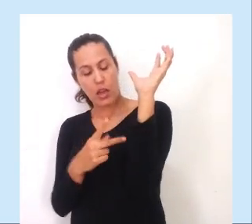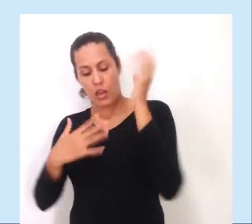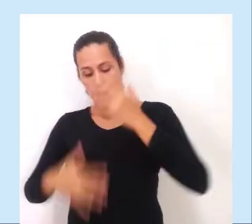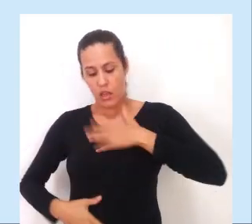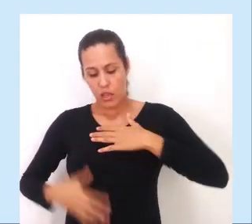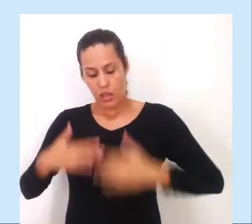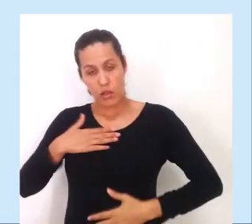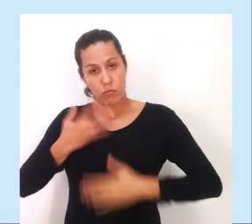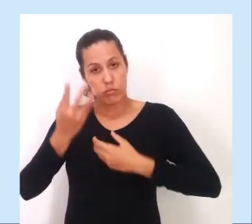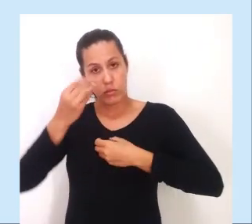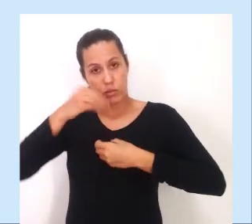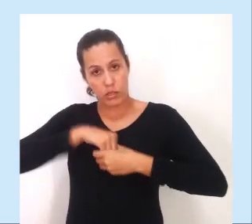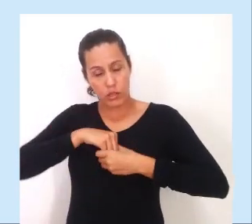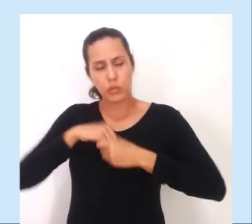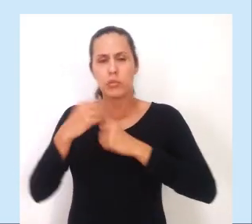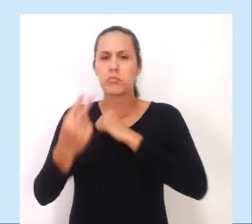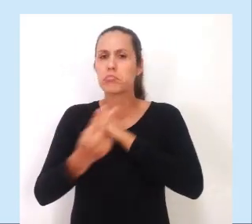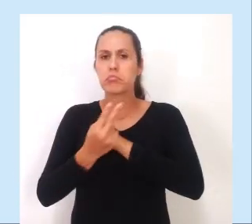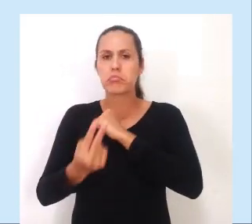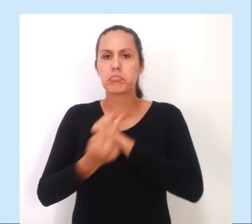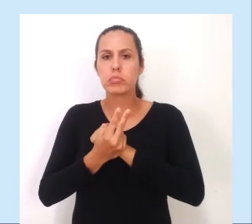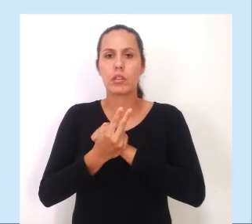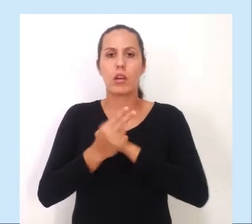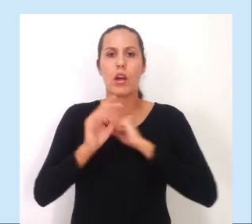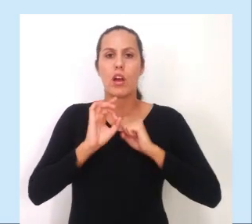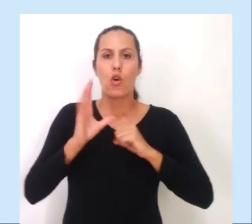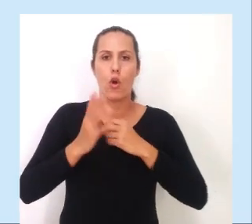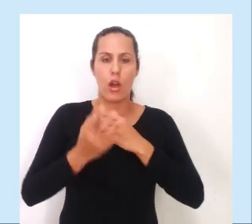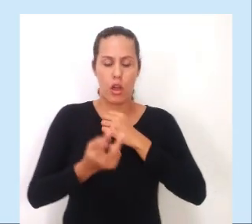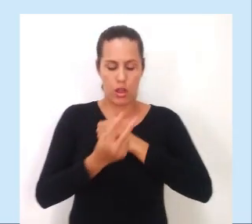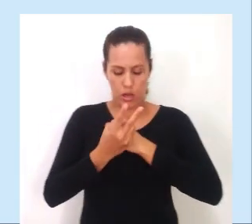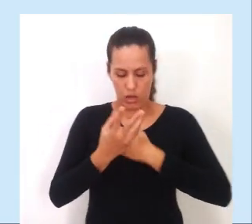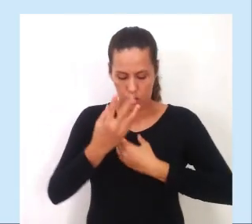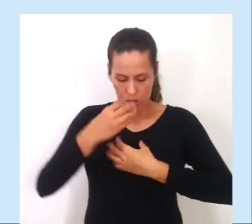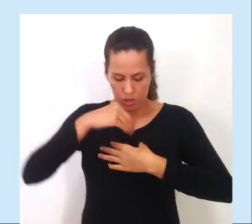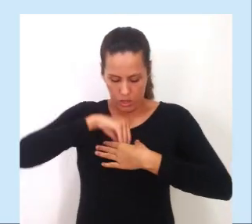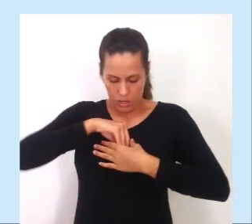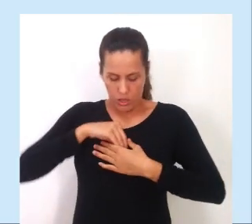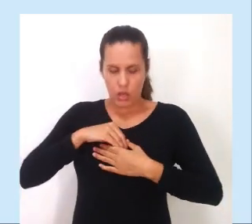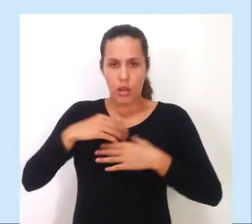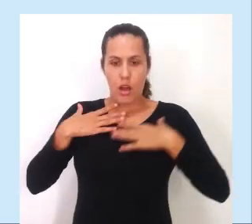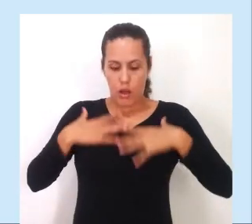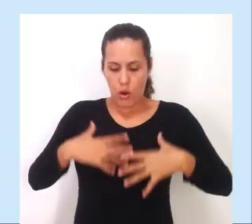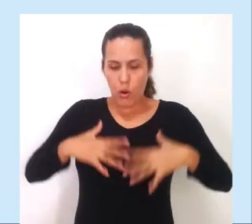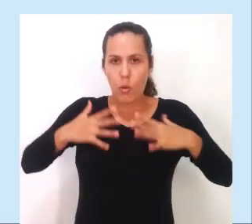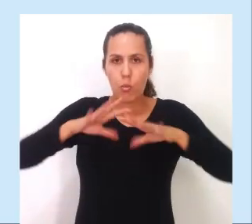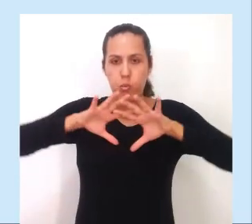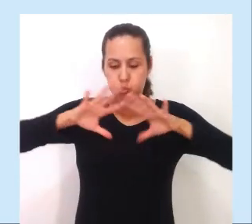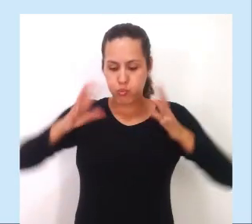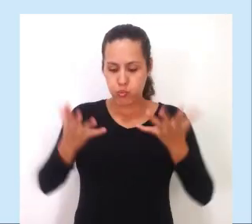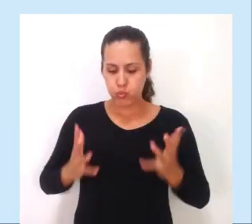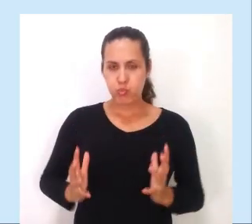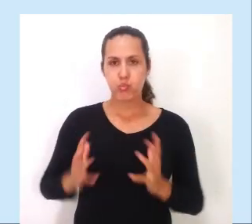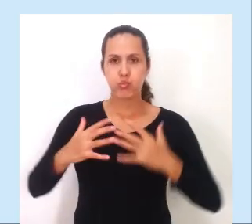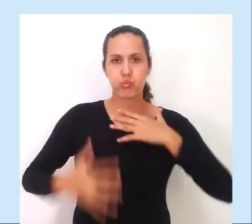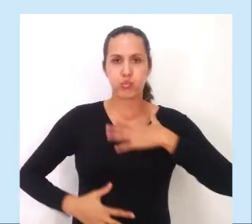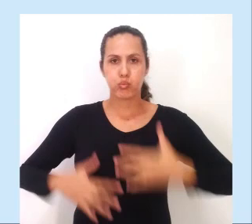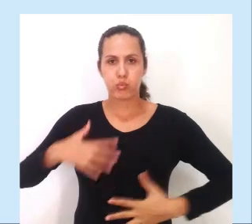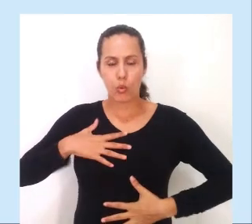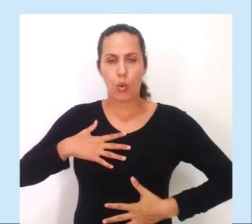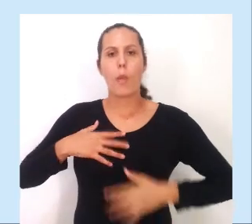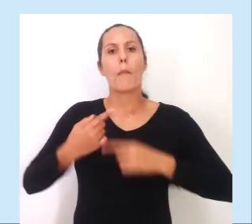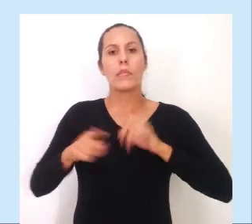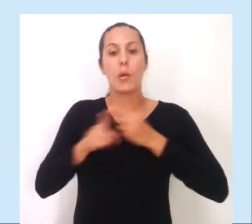com que o fóssil ele fique conservado não só a parte dele